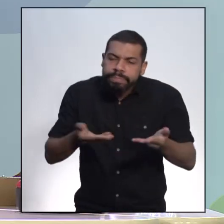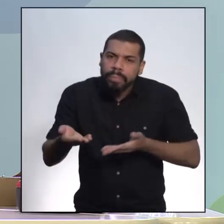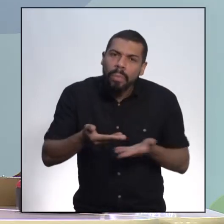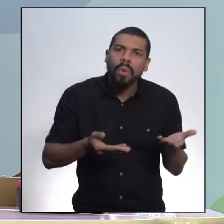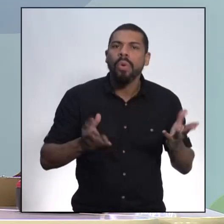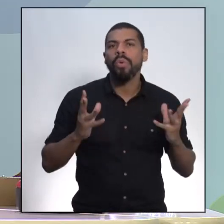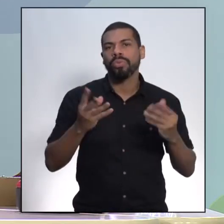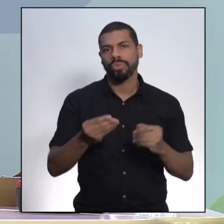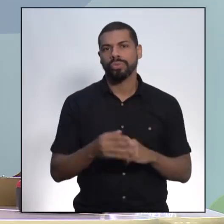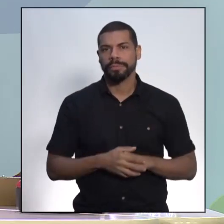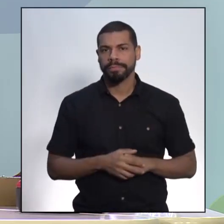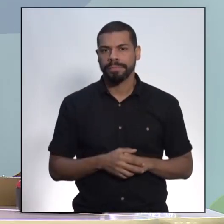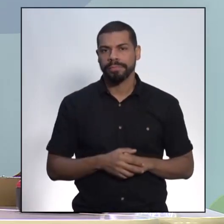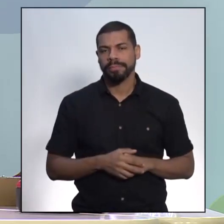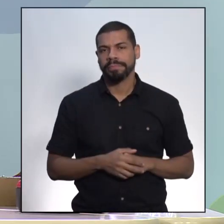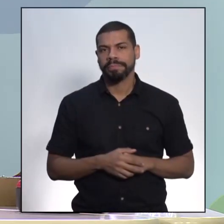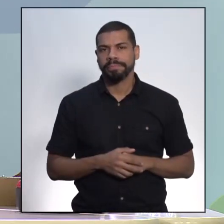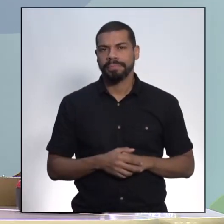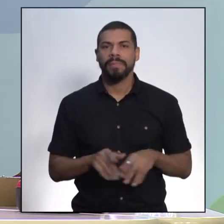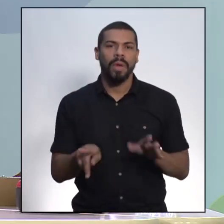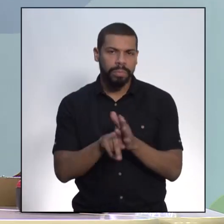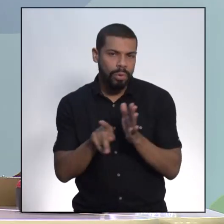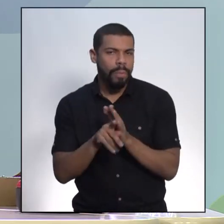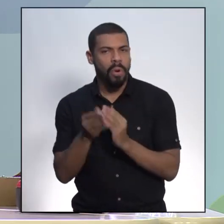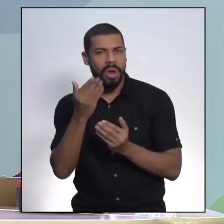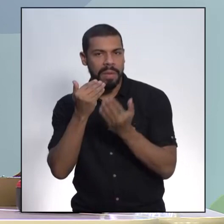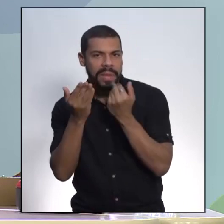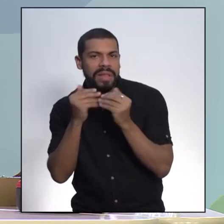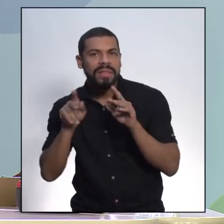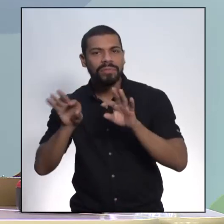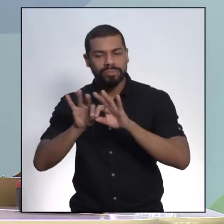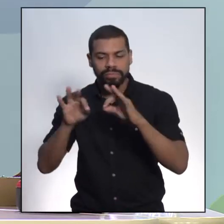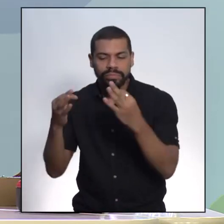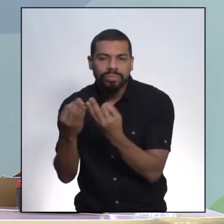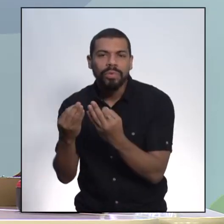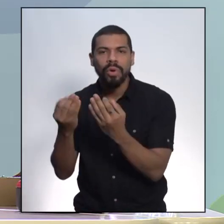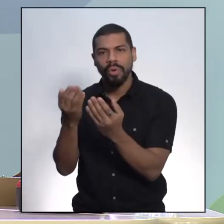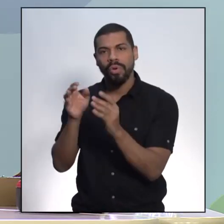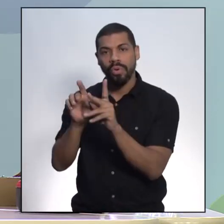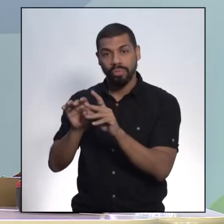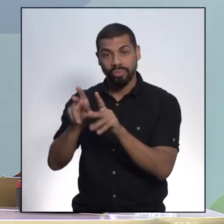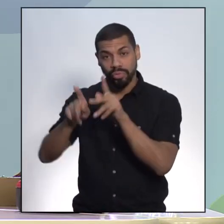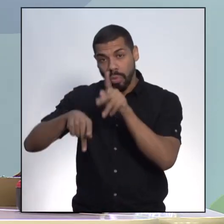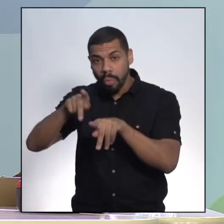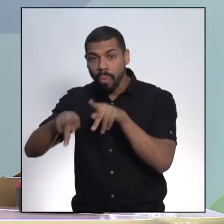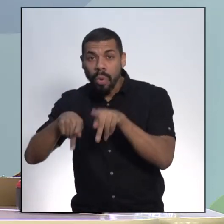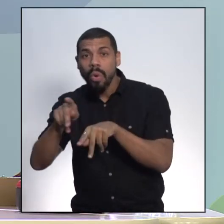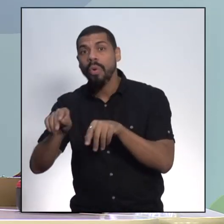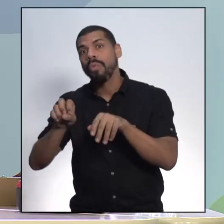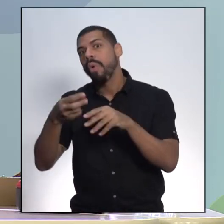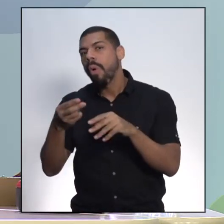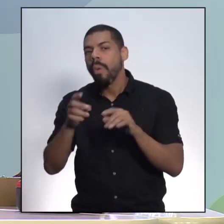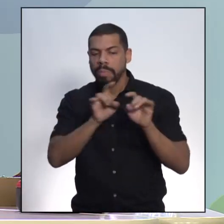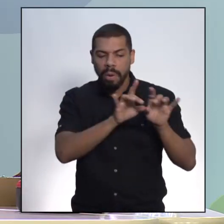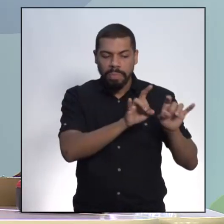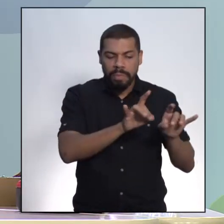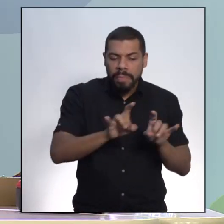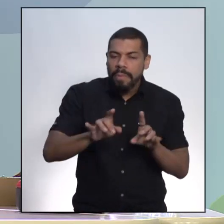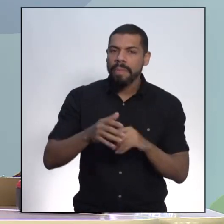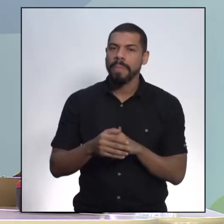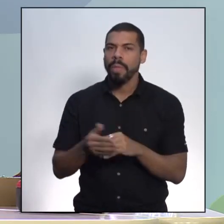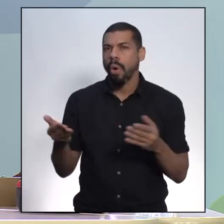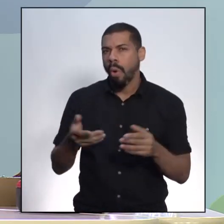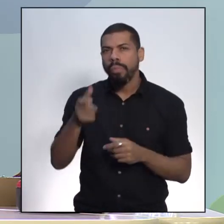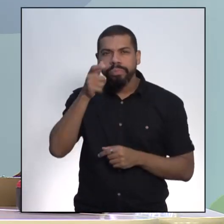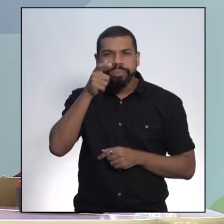aí contribuir, seja para a alimentação das pessoas, seja para uma produção mais específica. Então, hoje, se a gente assistir um